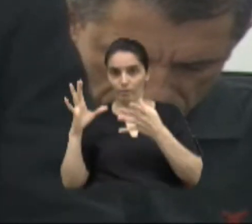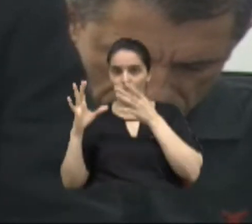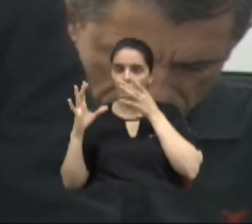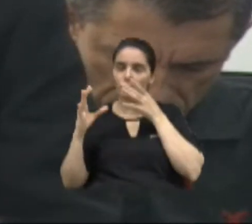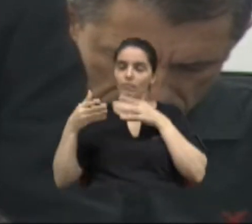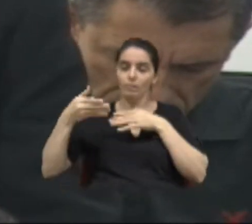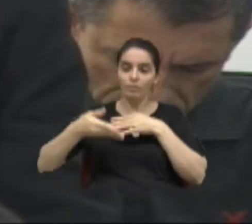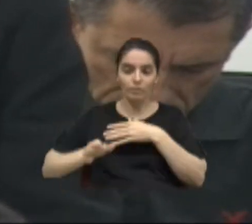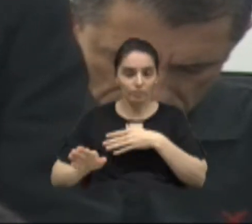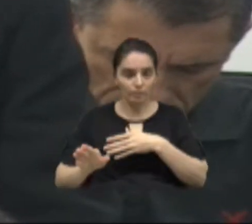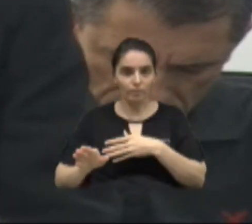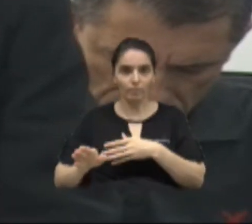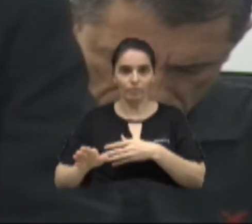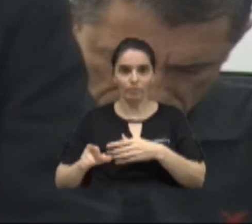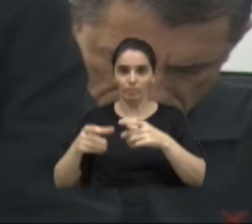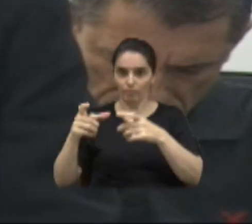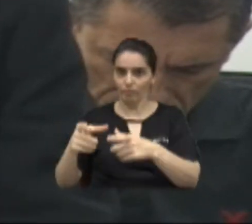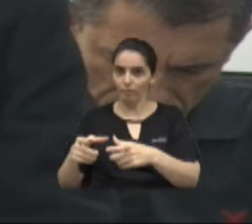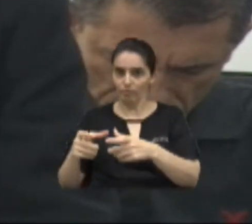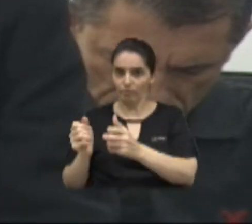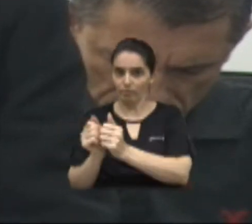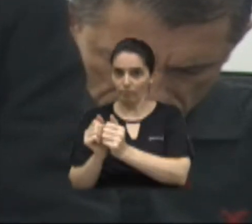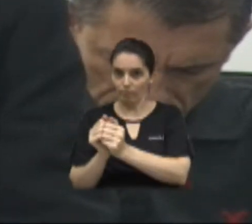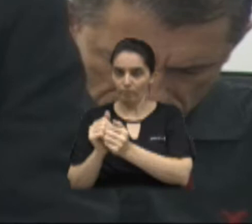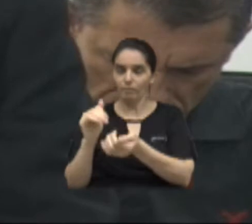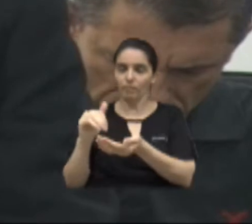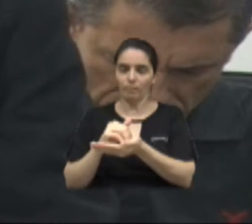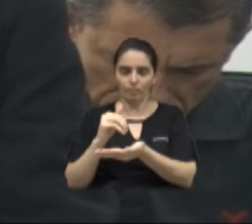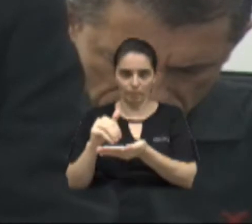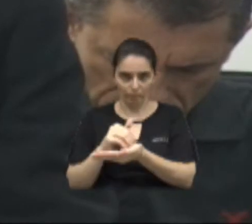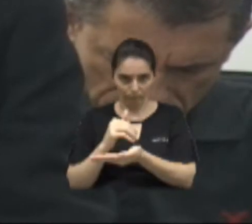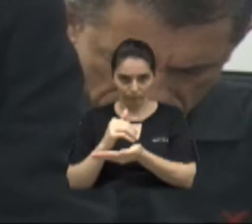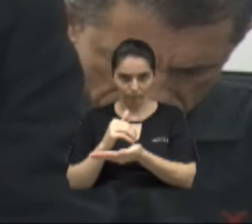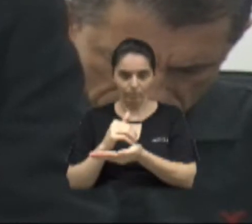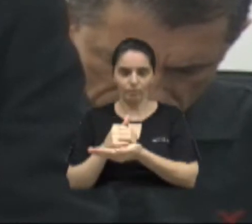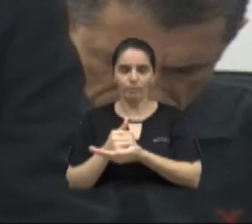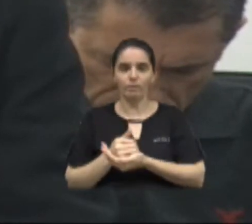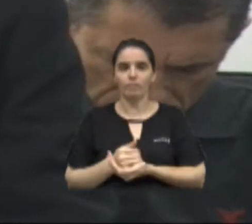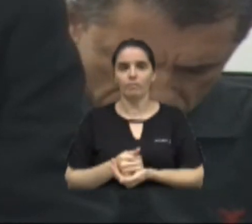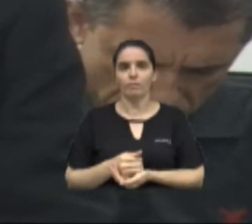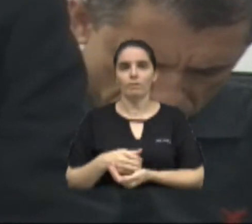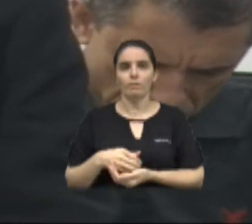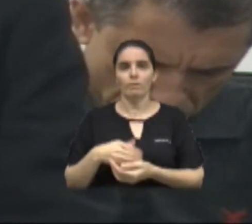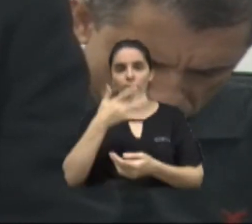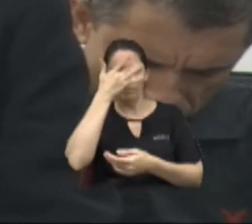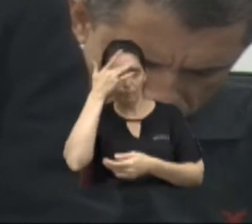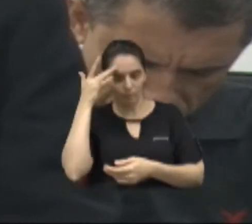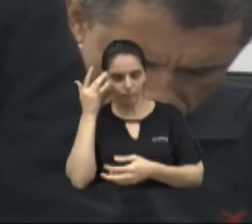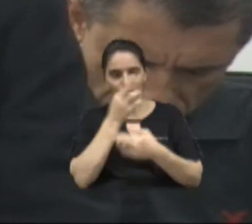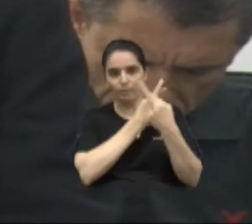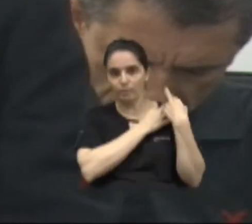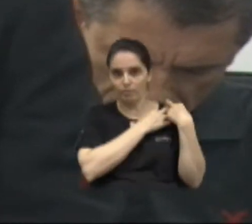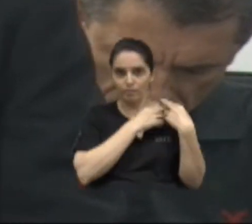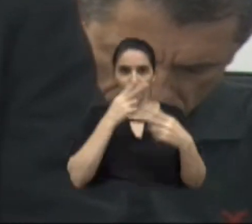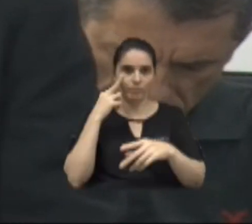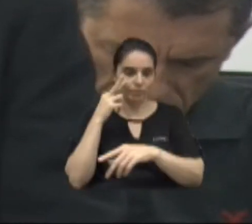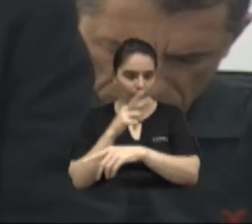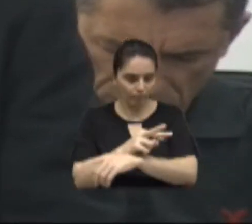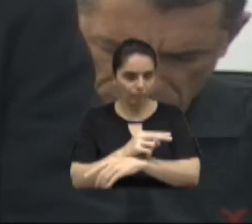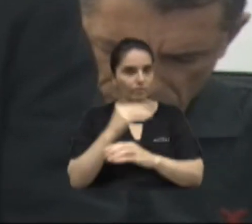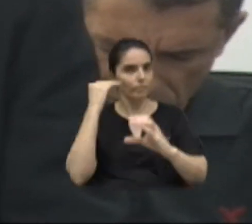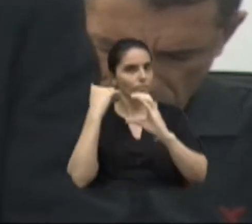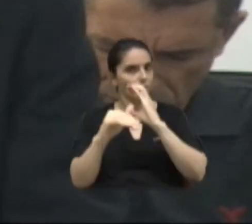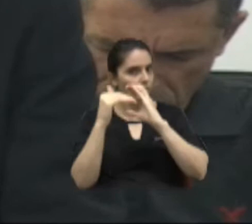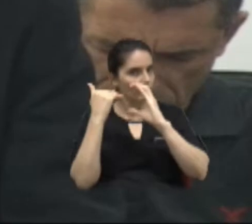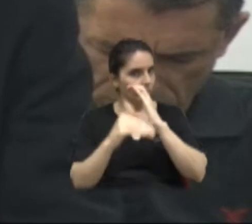estaremos indo até lá no local, junto com a secretaria, junto com os órgãos de fiscalização. Já enviei alguns e-mails para alguns